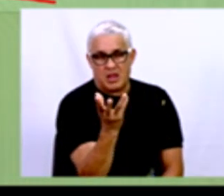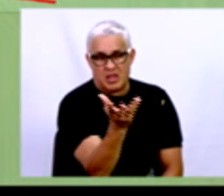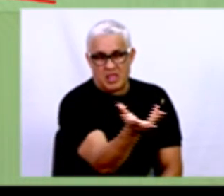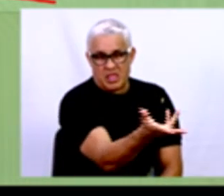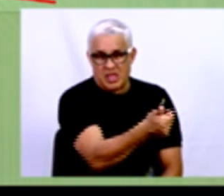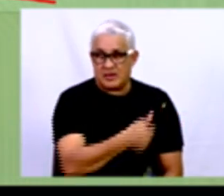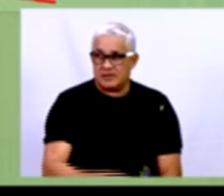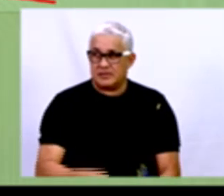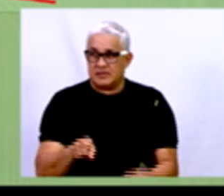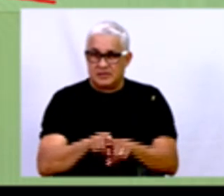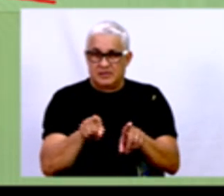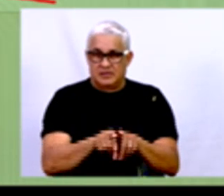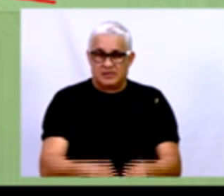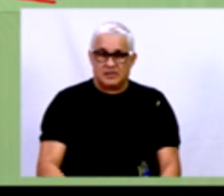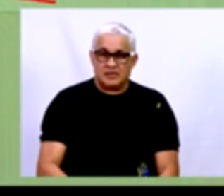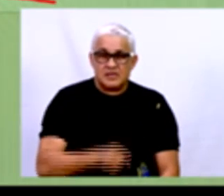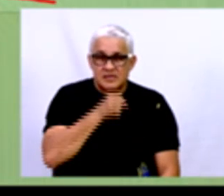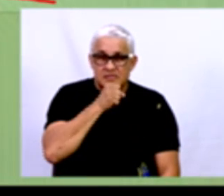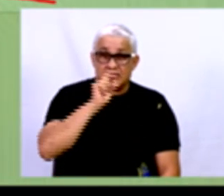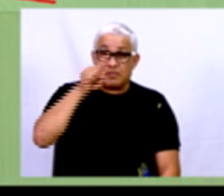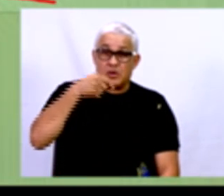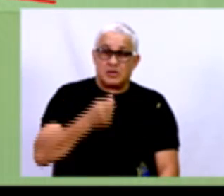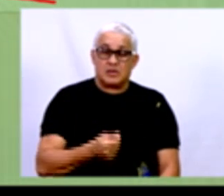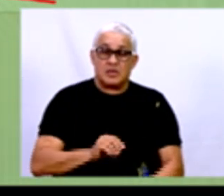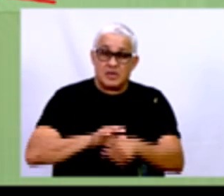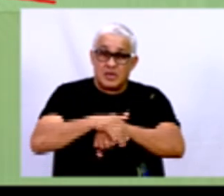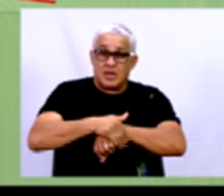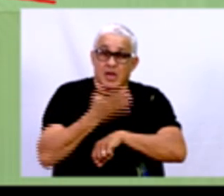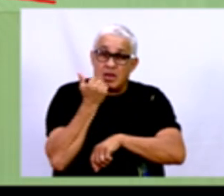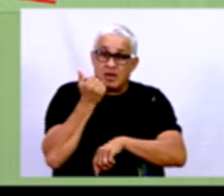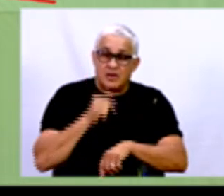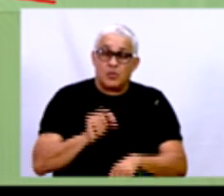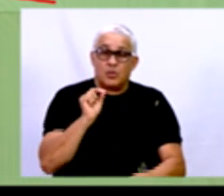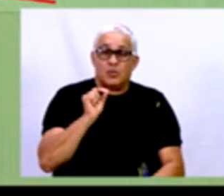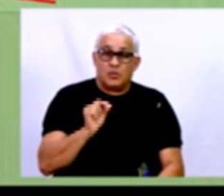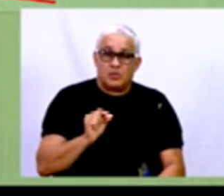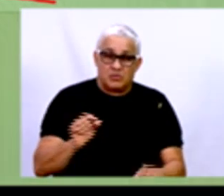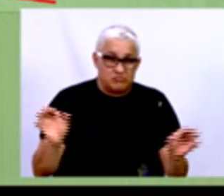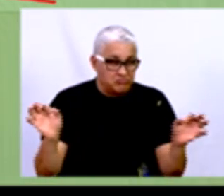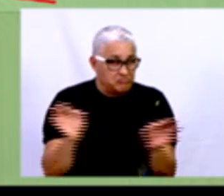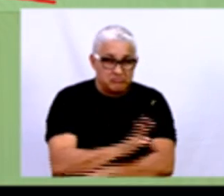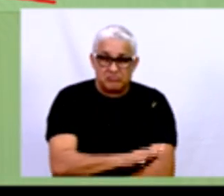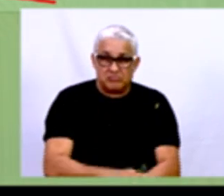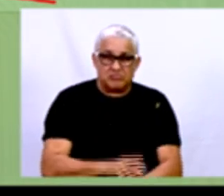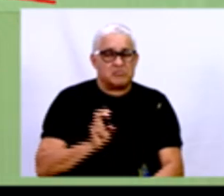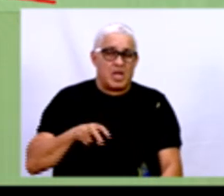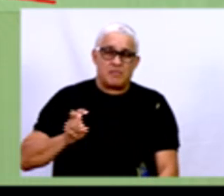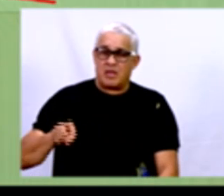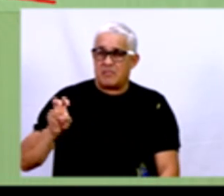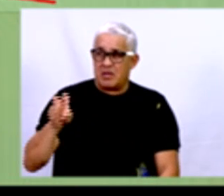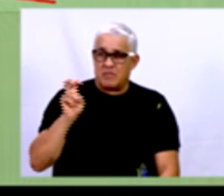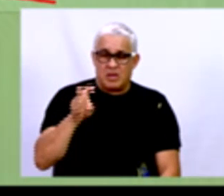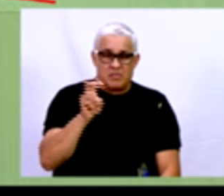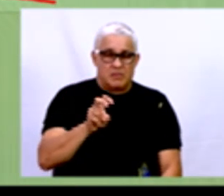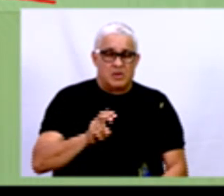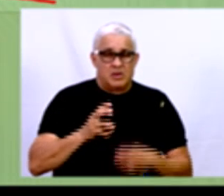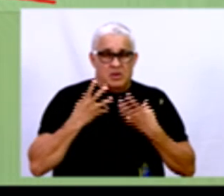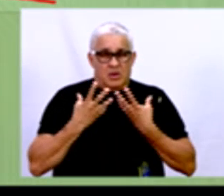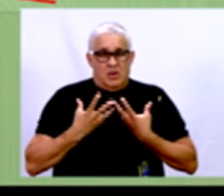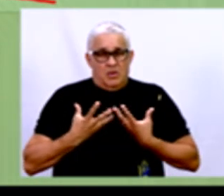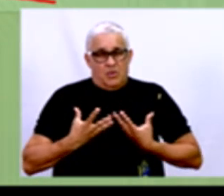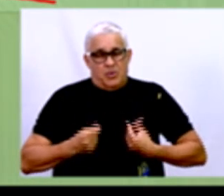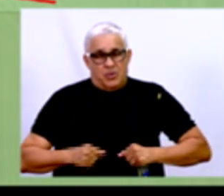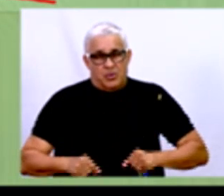Os mais idosos, depois da janta, faziam 1 quilo, ou seja, eles saíam, né, para fazer a digestão, tomar a fresca,